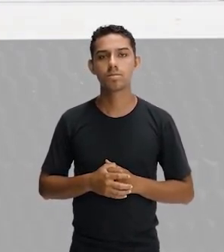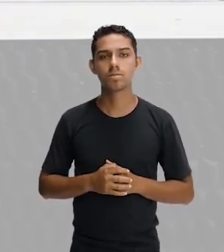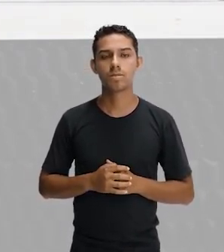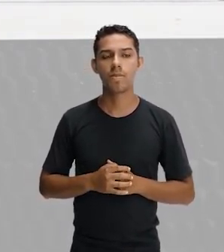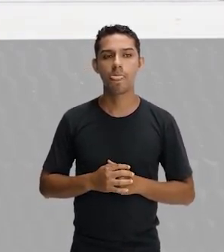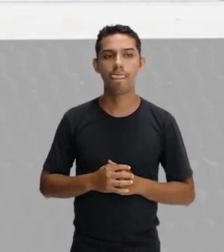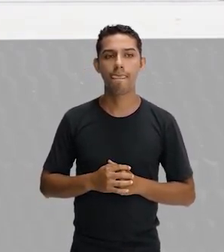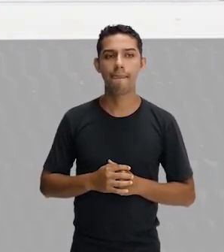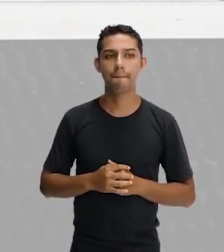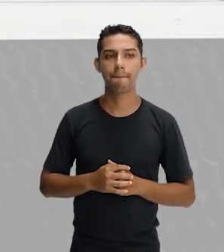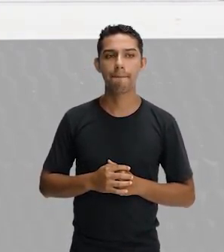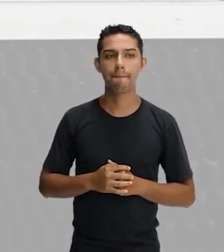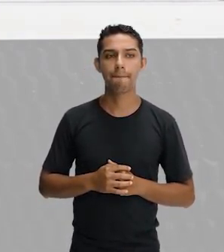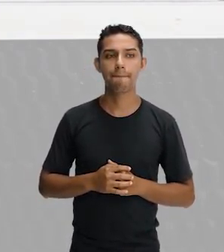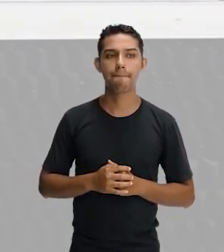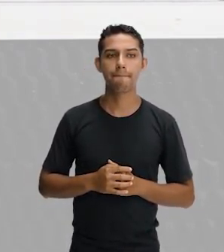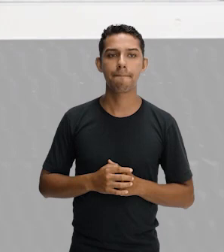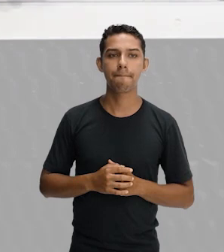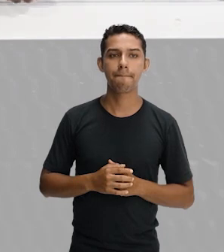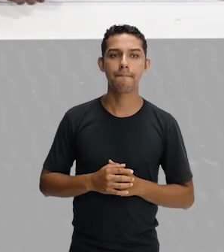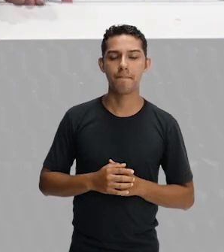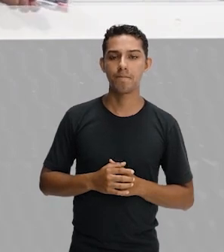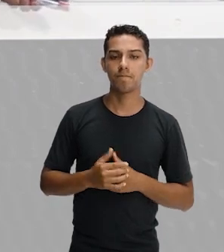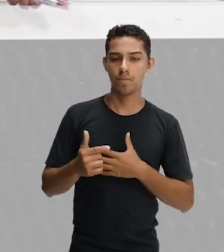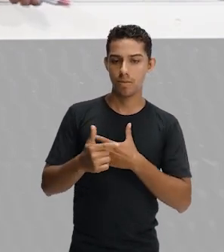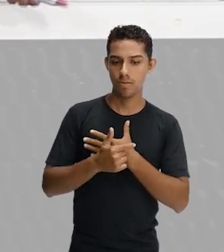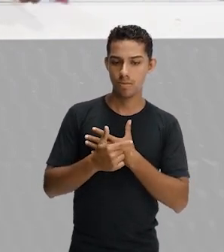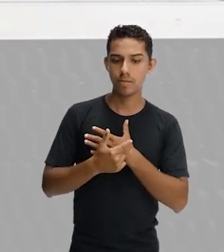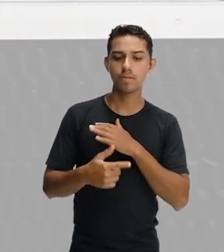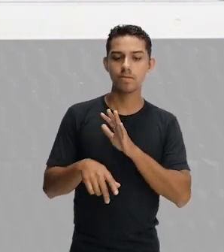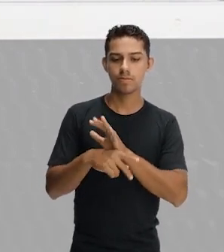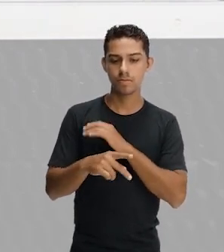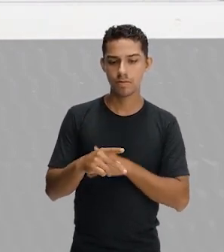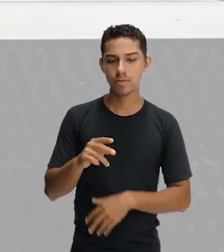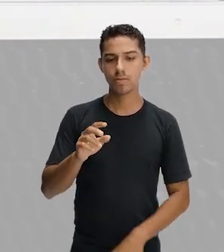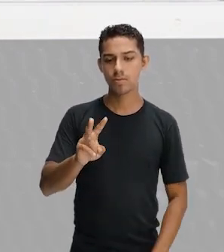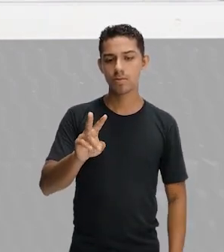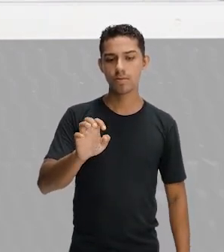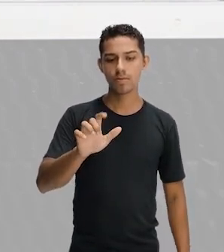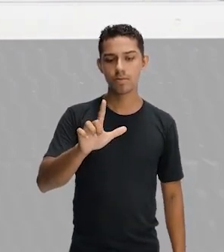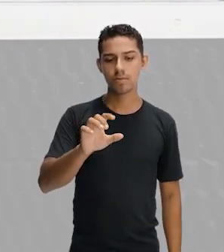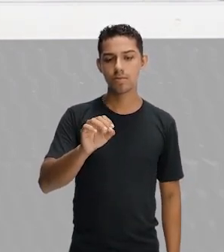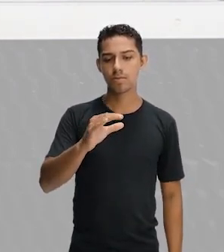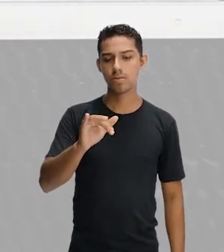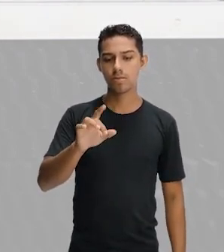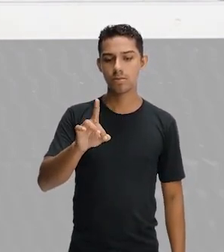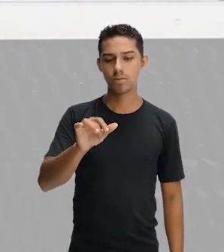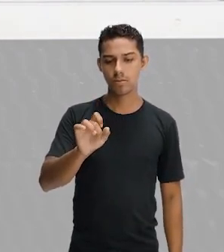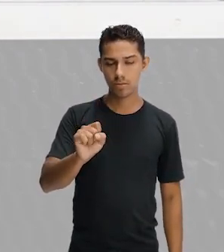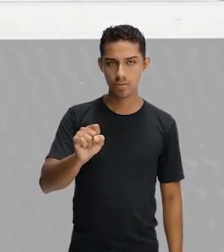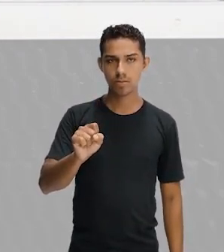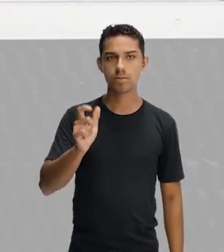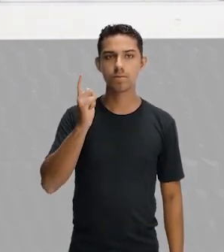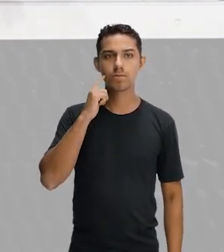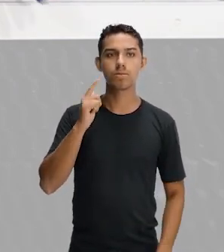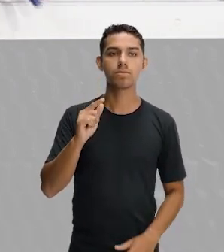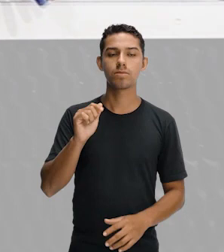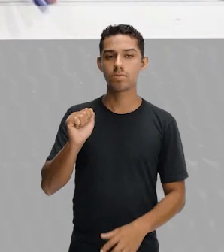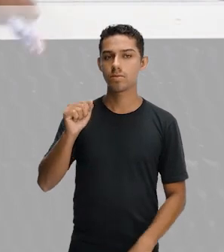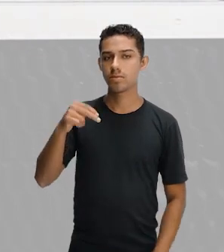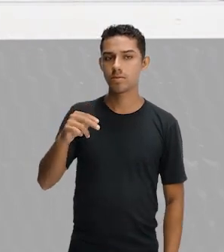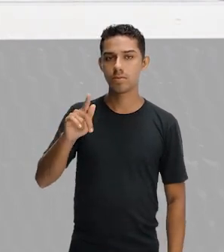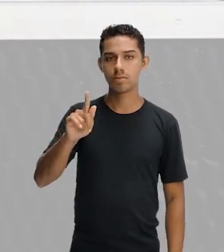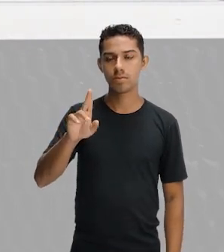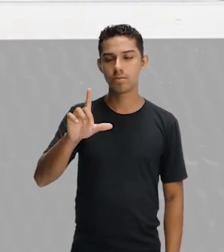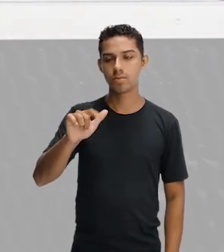né? Eu posso escrever ele em função da velocidade linear. Então, eu tenho ele em função da velocidade angular e também em